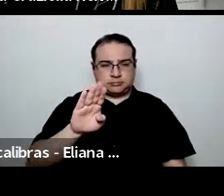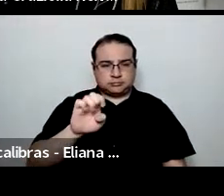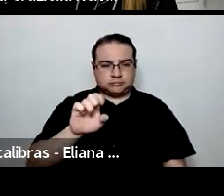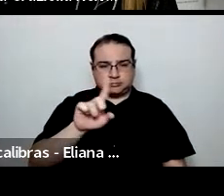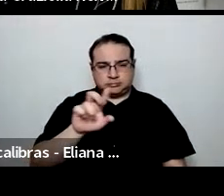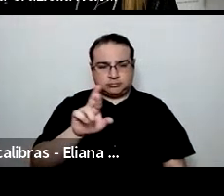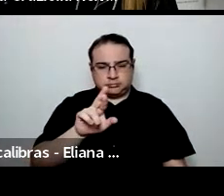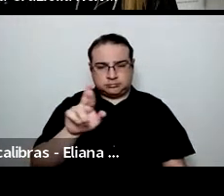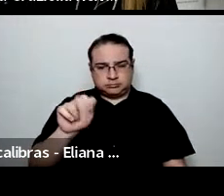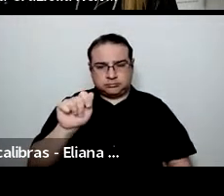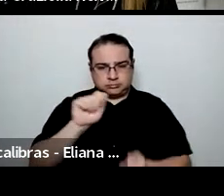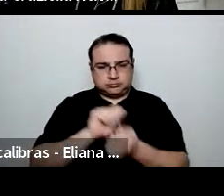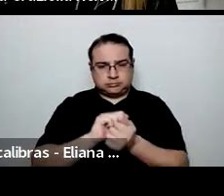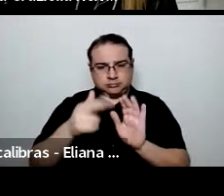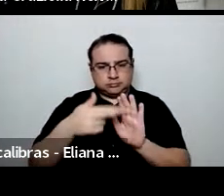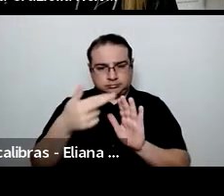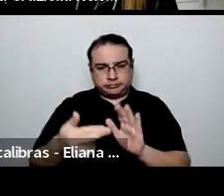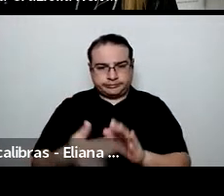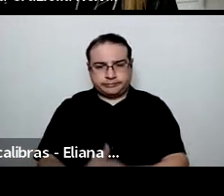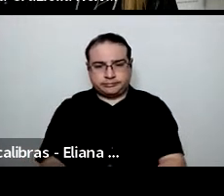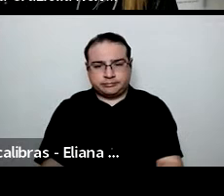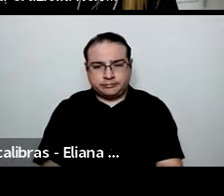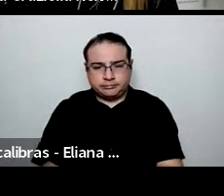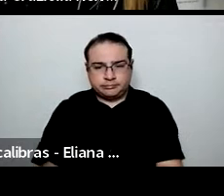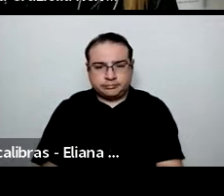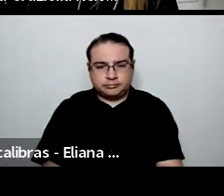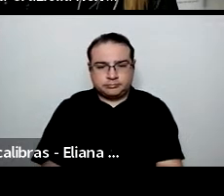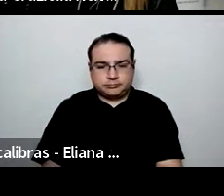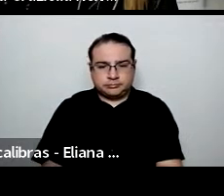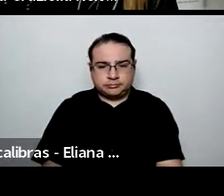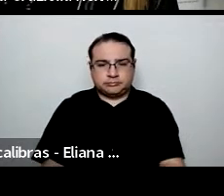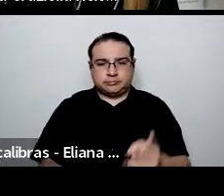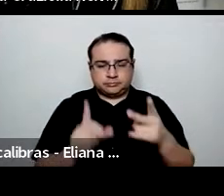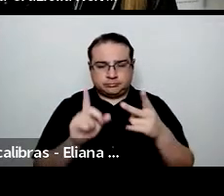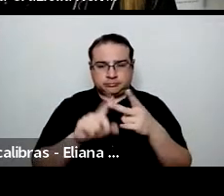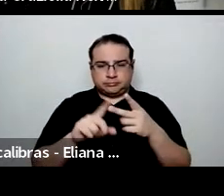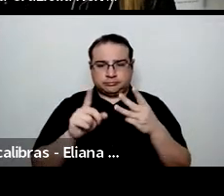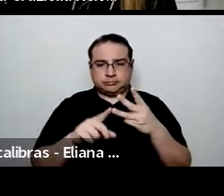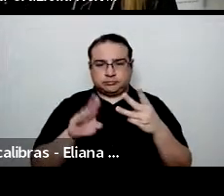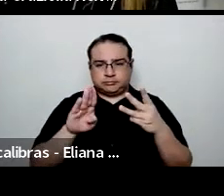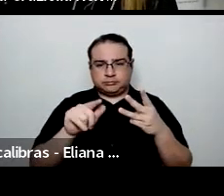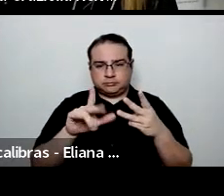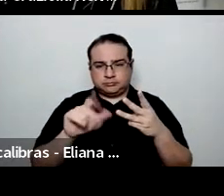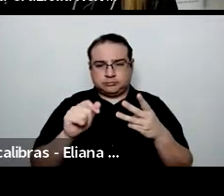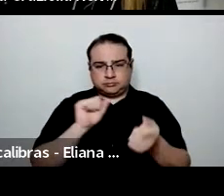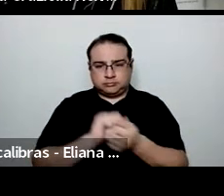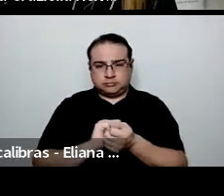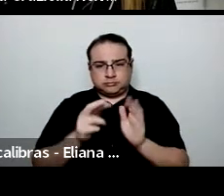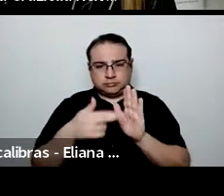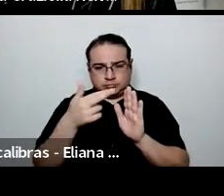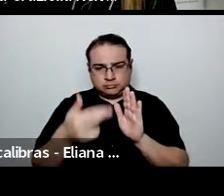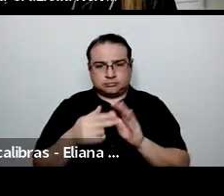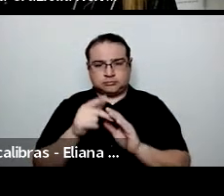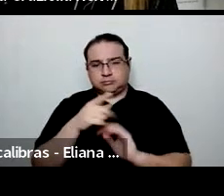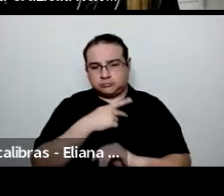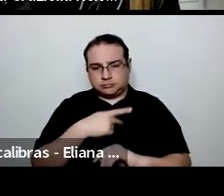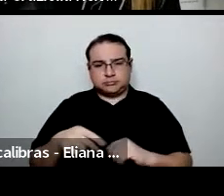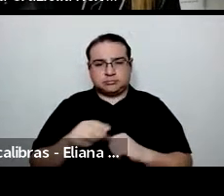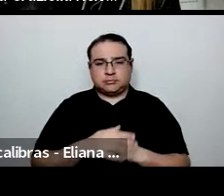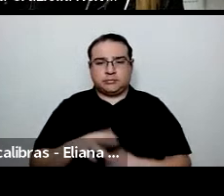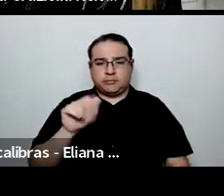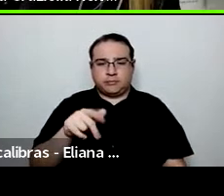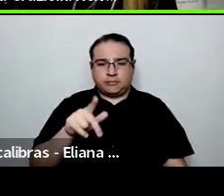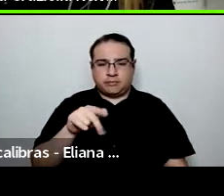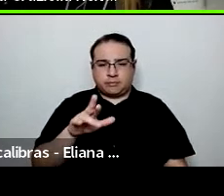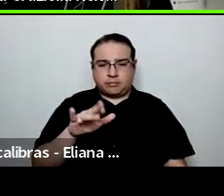e com o relator senhora Presidente juiz André mageia foi um relato a juíza Ana